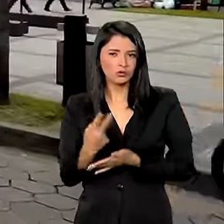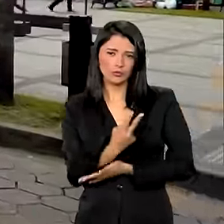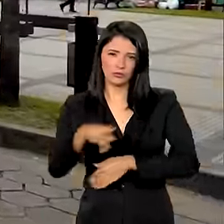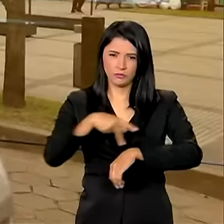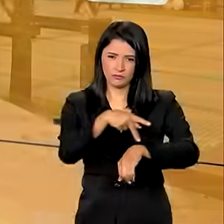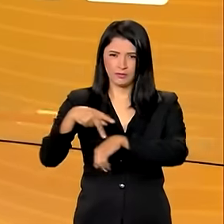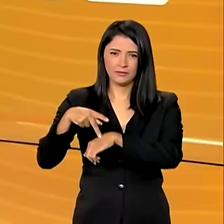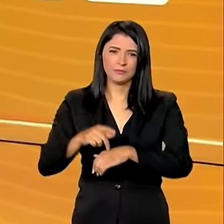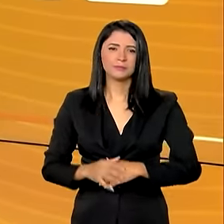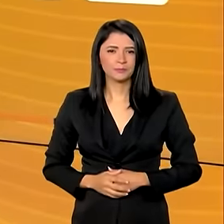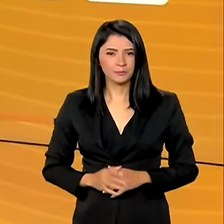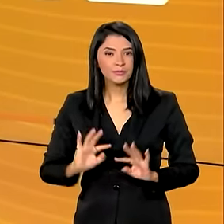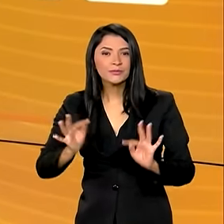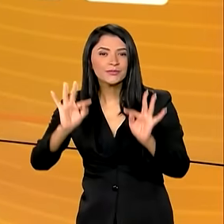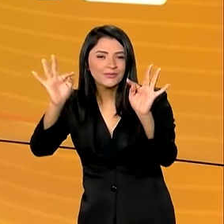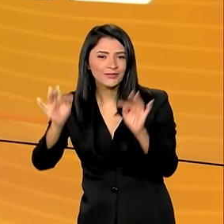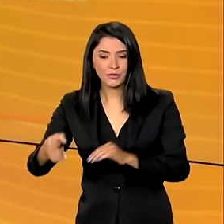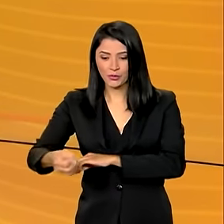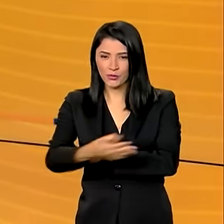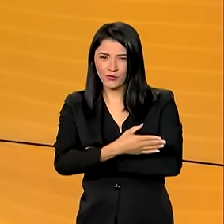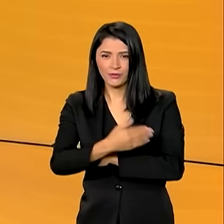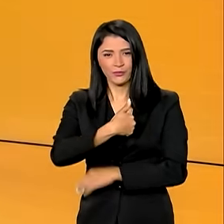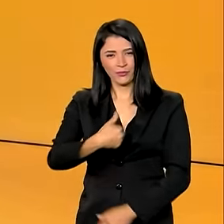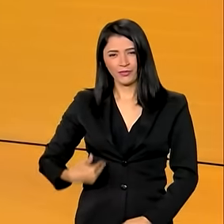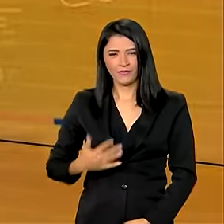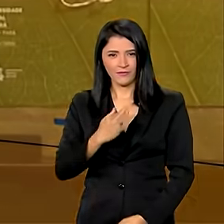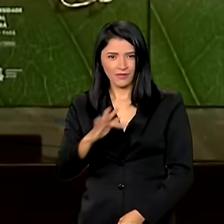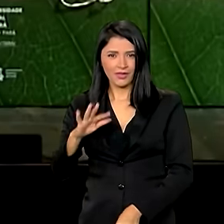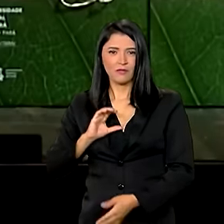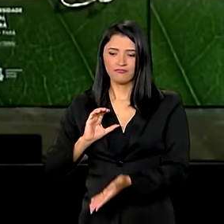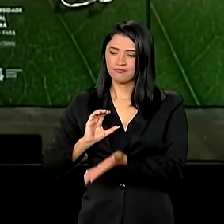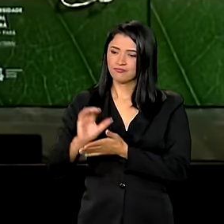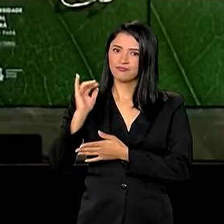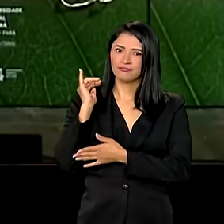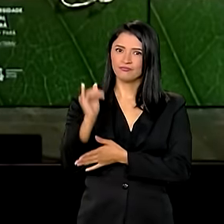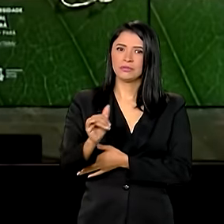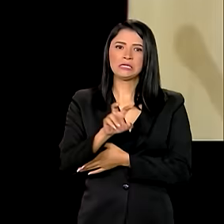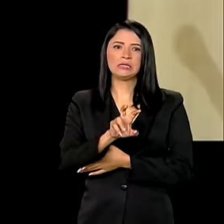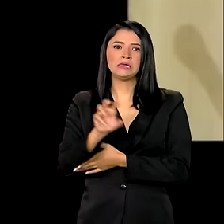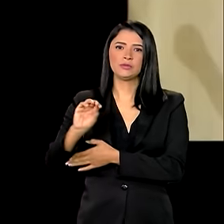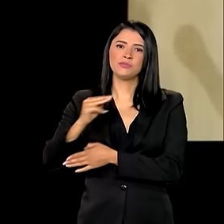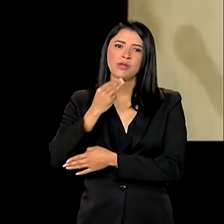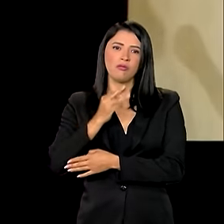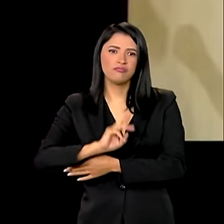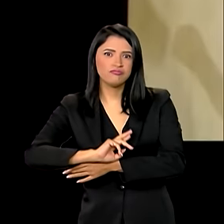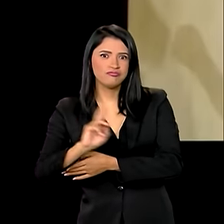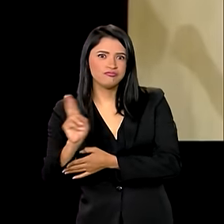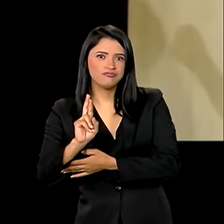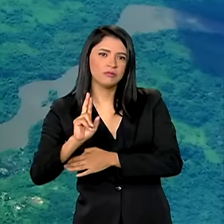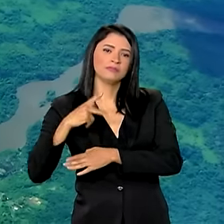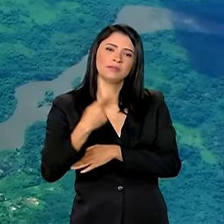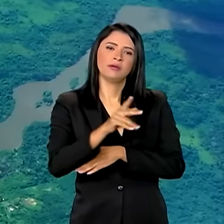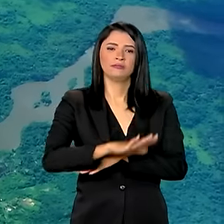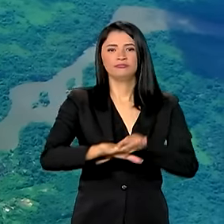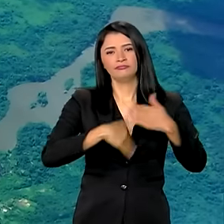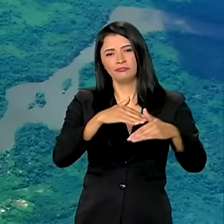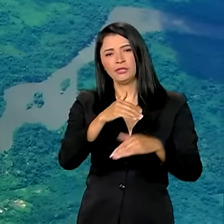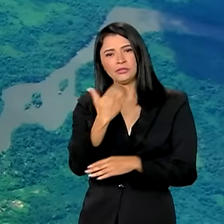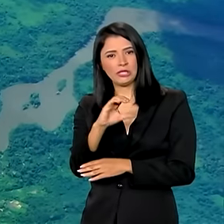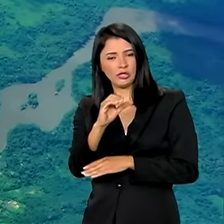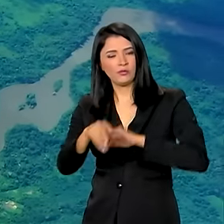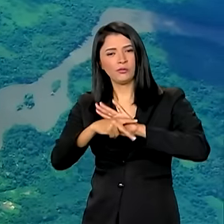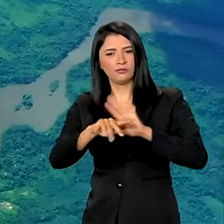dois países. Tecnologia e inovação. Governo federal anuncia 500 milhões de reais para o